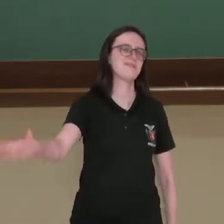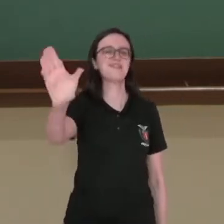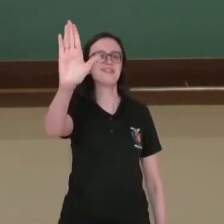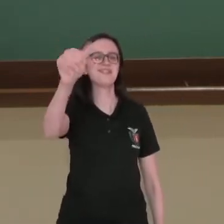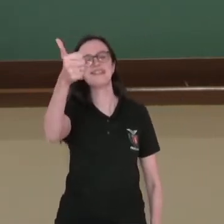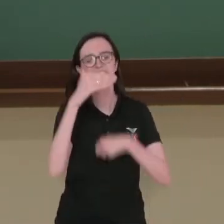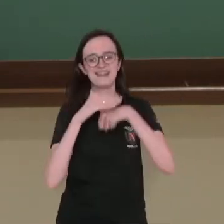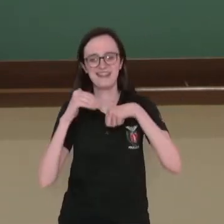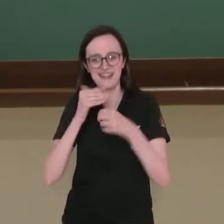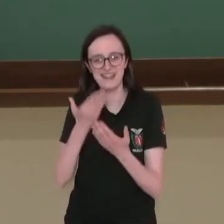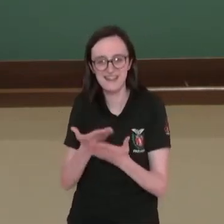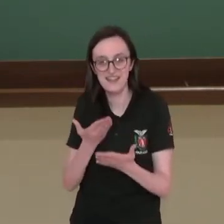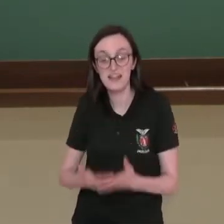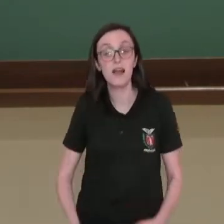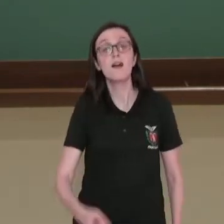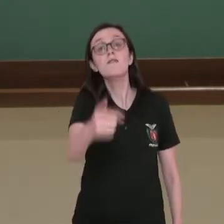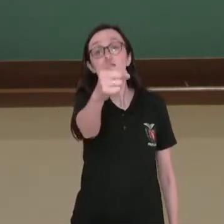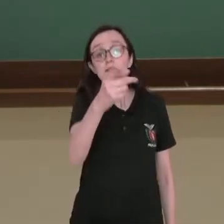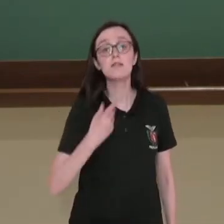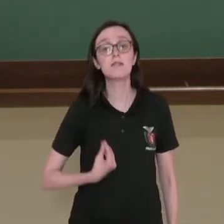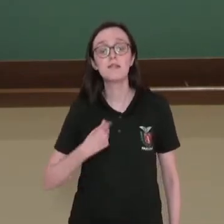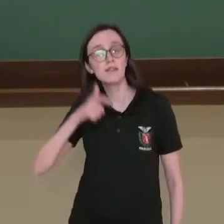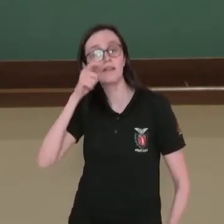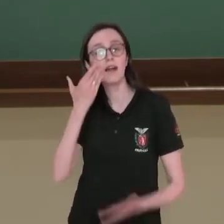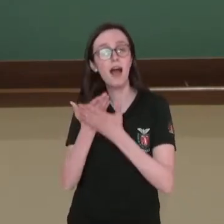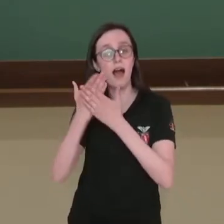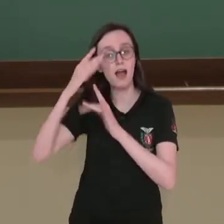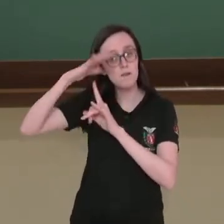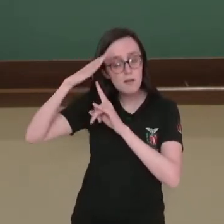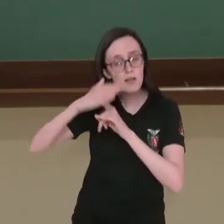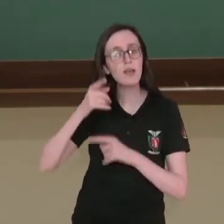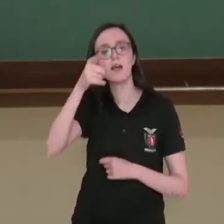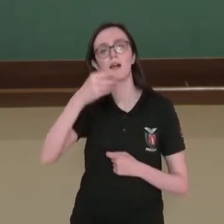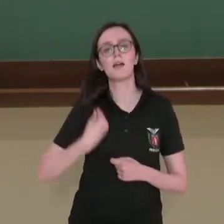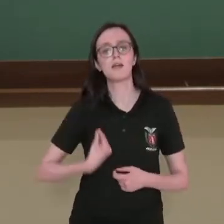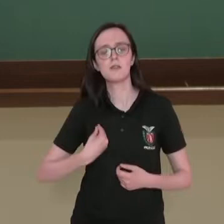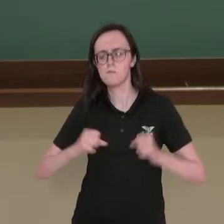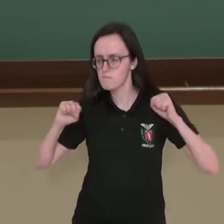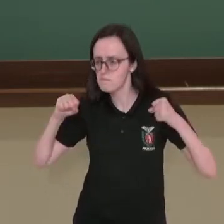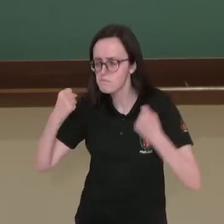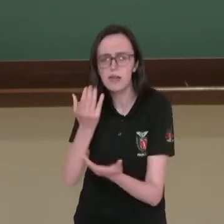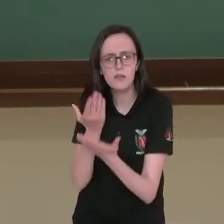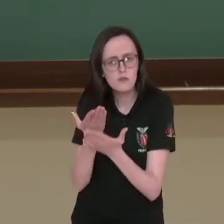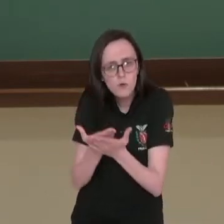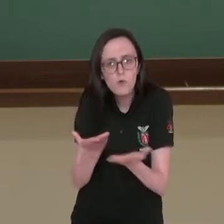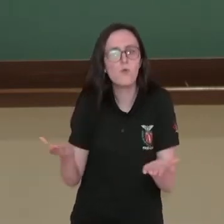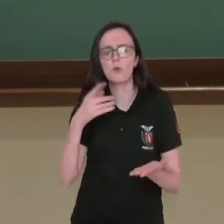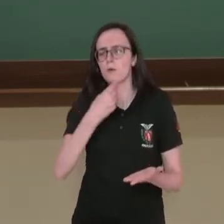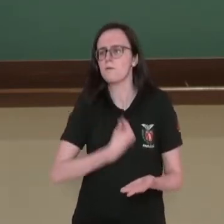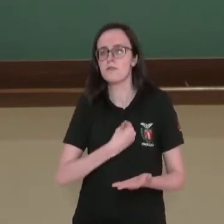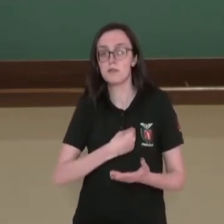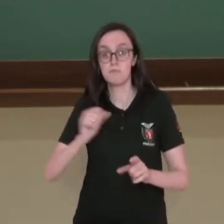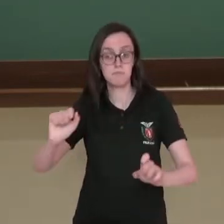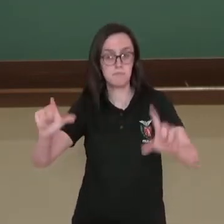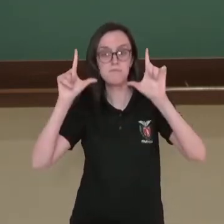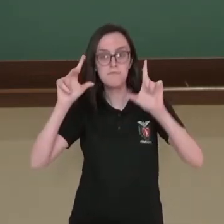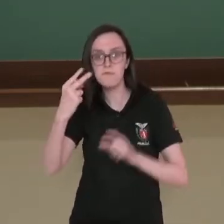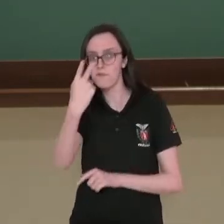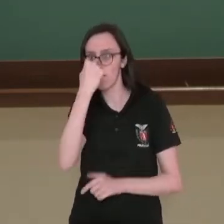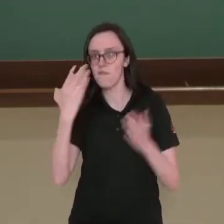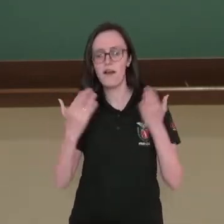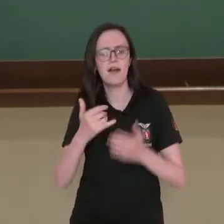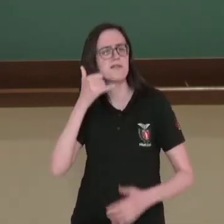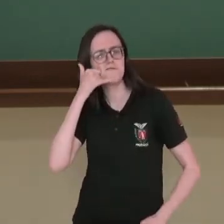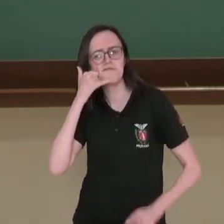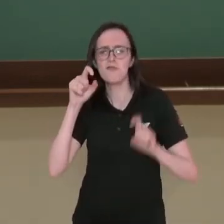Olá, querido estudante! Você que assiste às aulas Paraná, você que está empenhado nos estudos, que está do outro lado da telinha, no